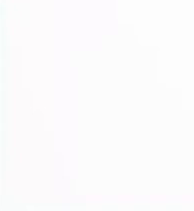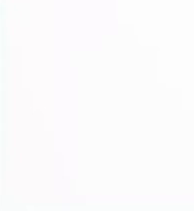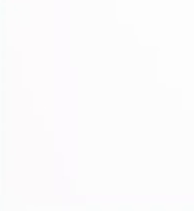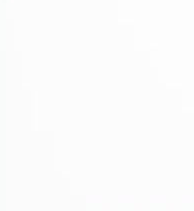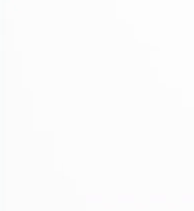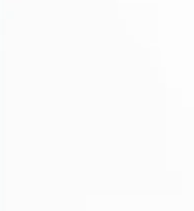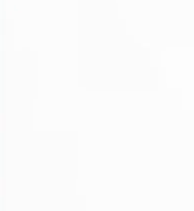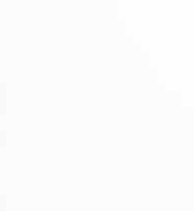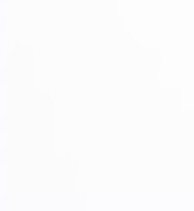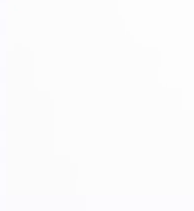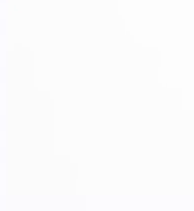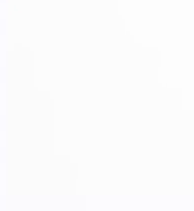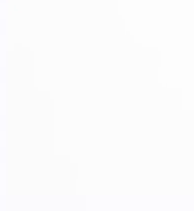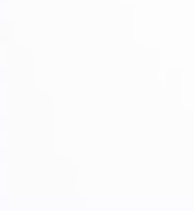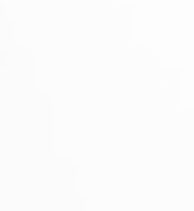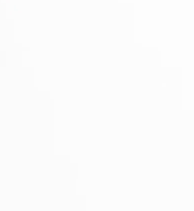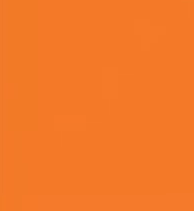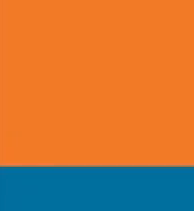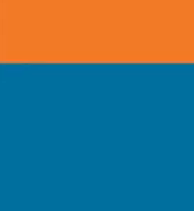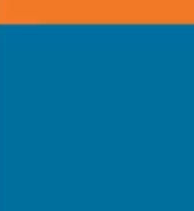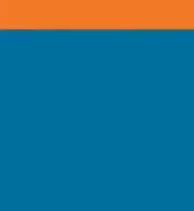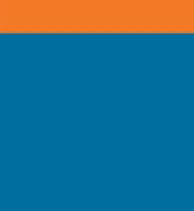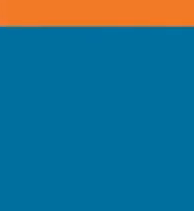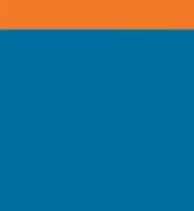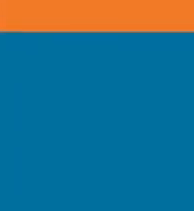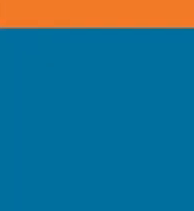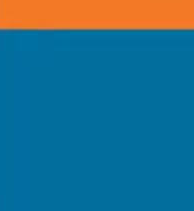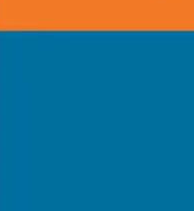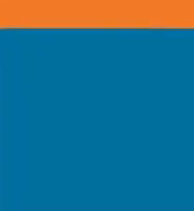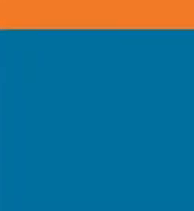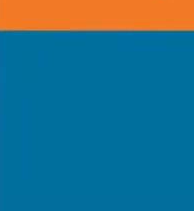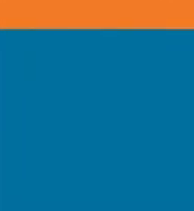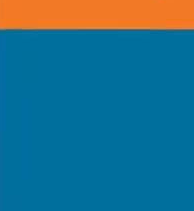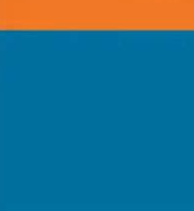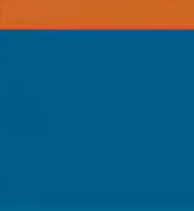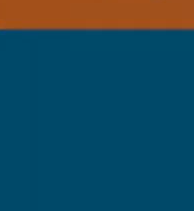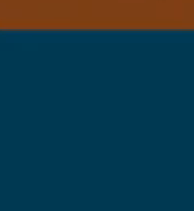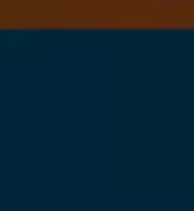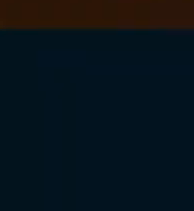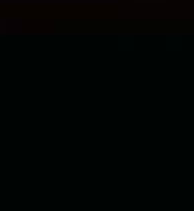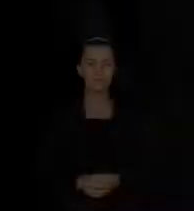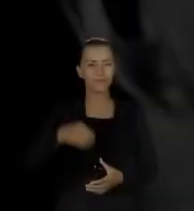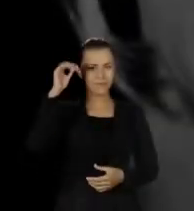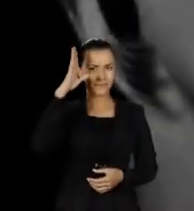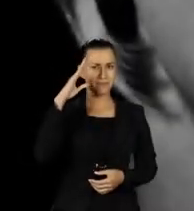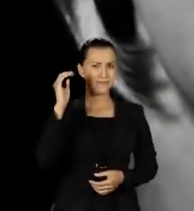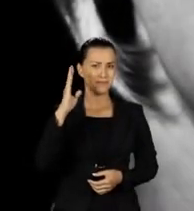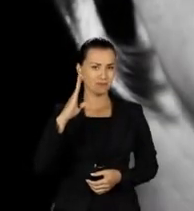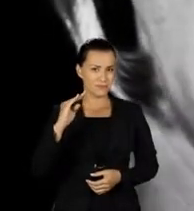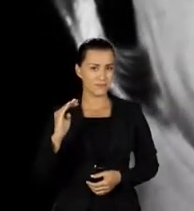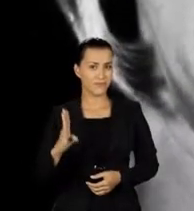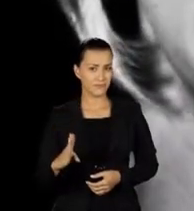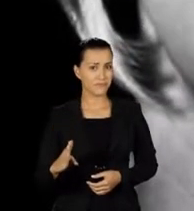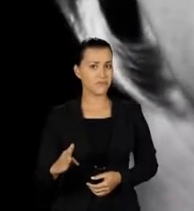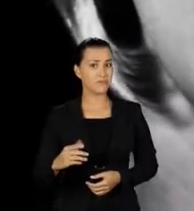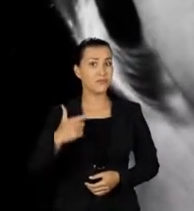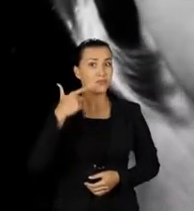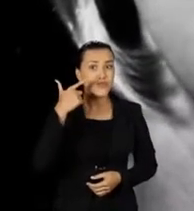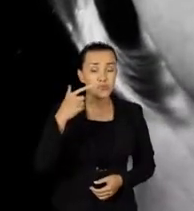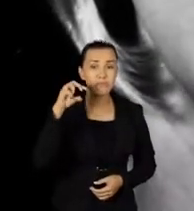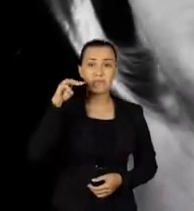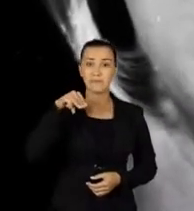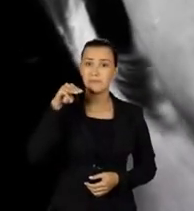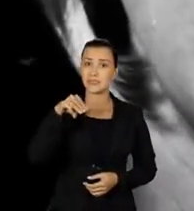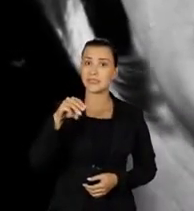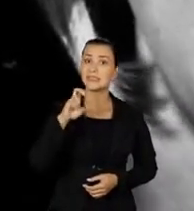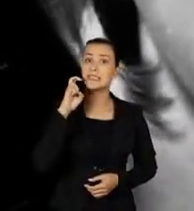Brasil, a cada dois